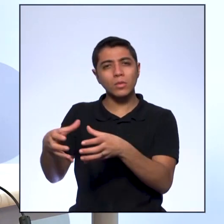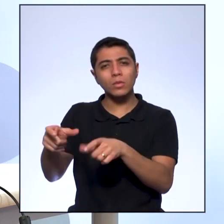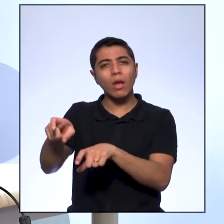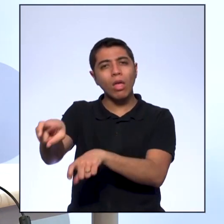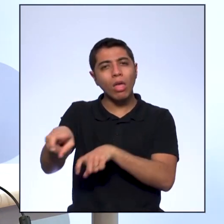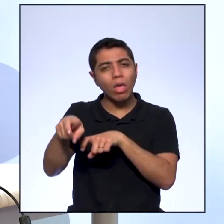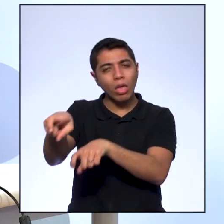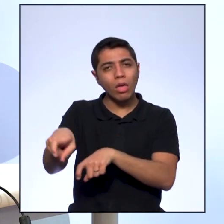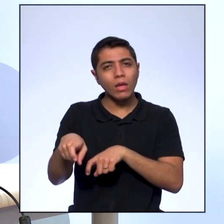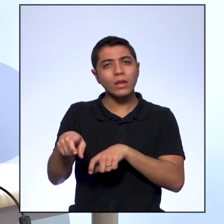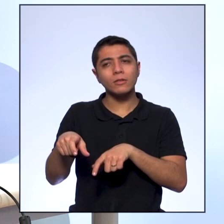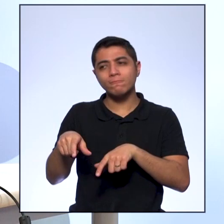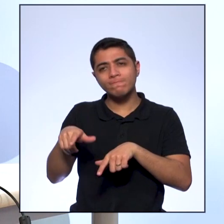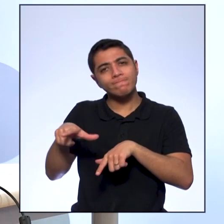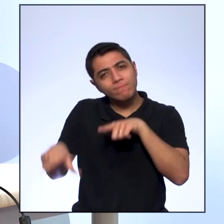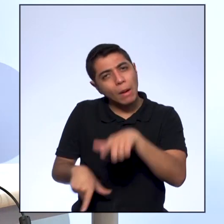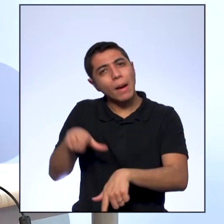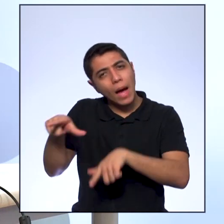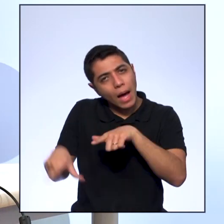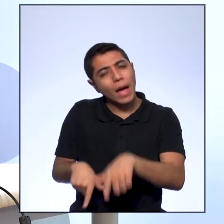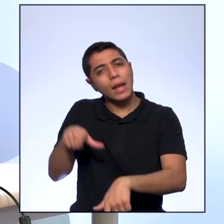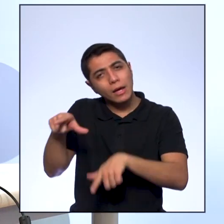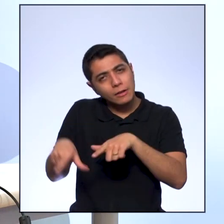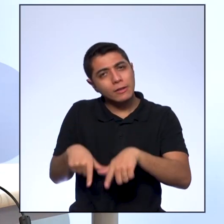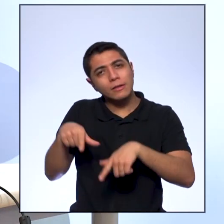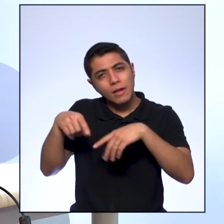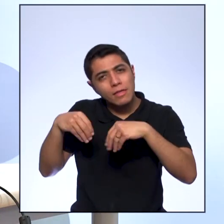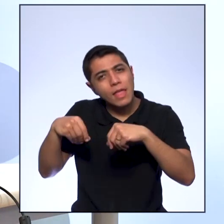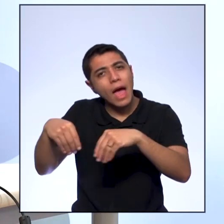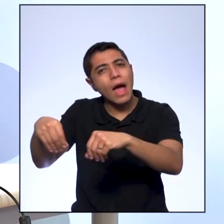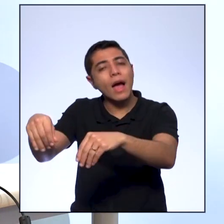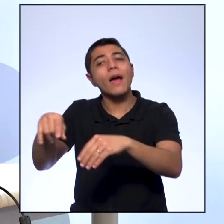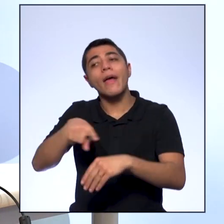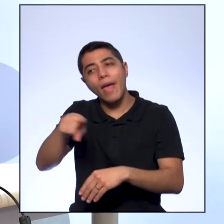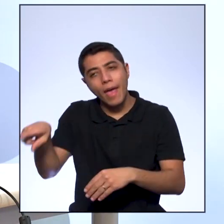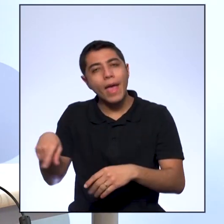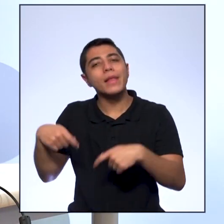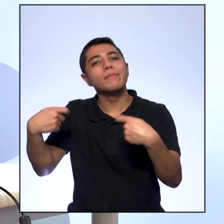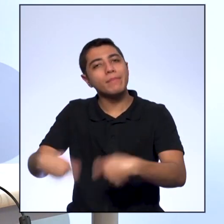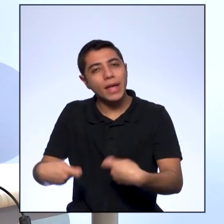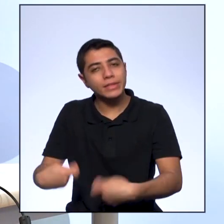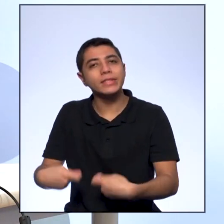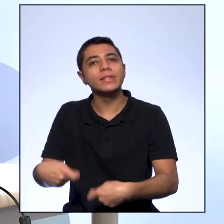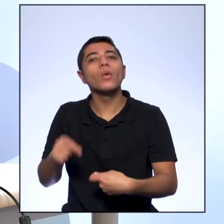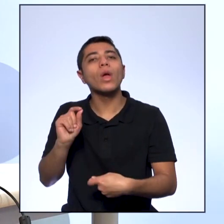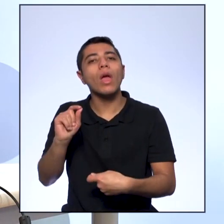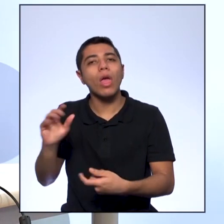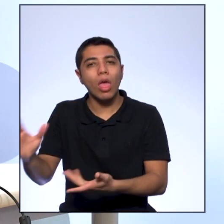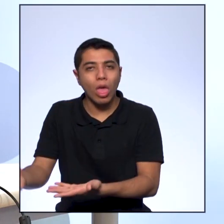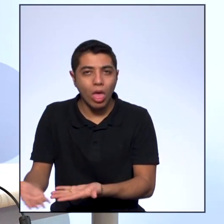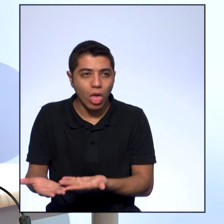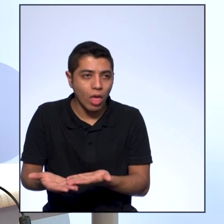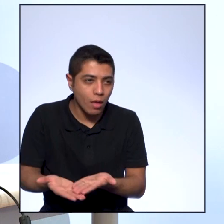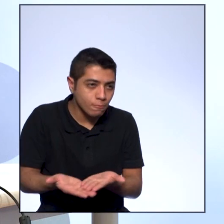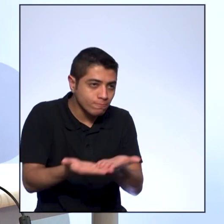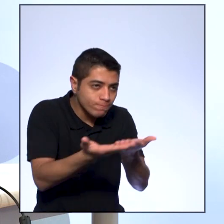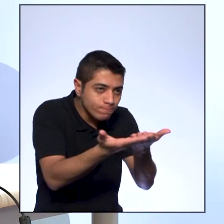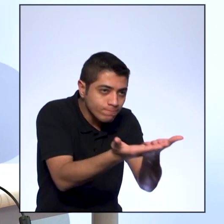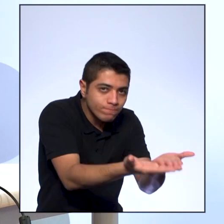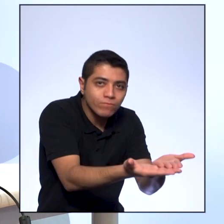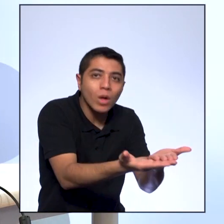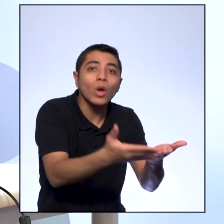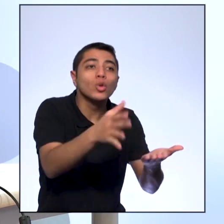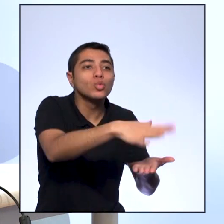a maioria, né, como oferenda para os deuses. Por isso que é mais um elemento ali da questão da